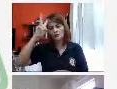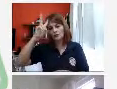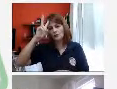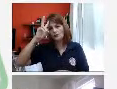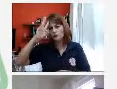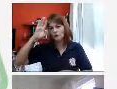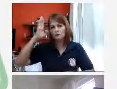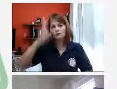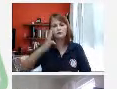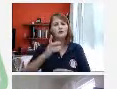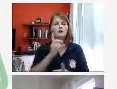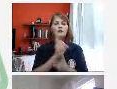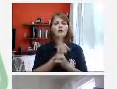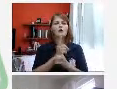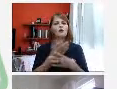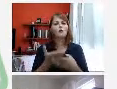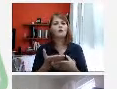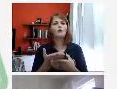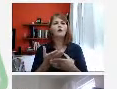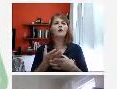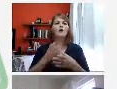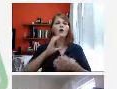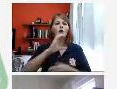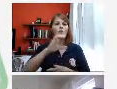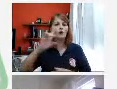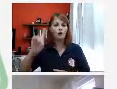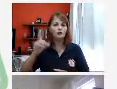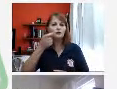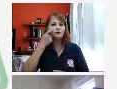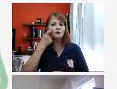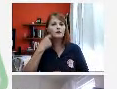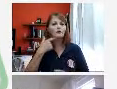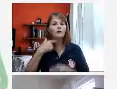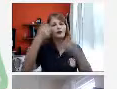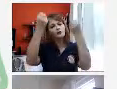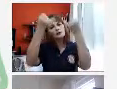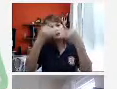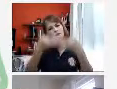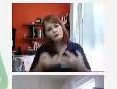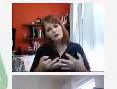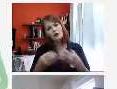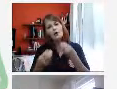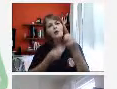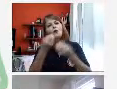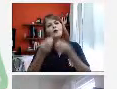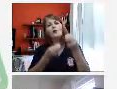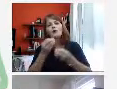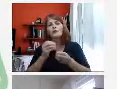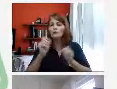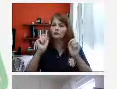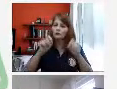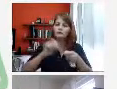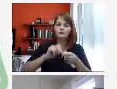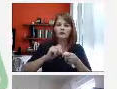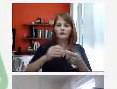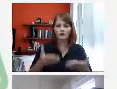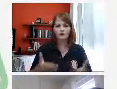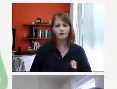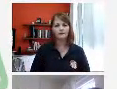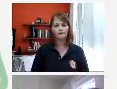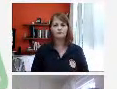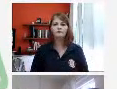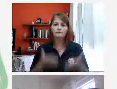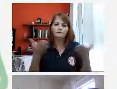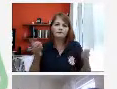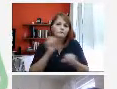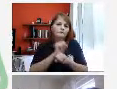desse encontro, a coordenadora de área já tinha explicado para a gente como é que seria. Então, espero que eu